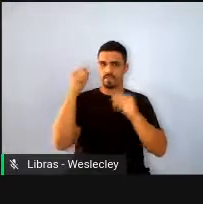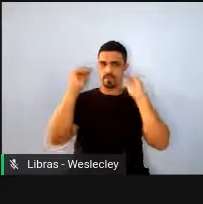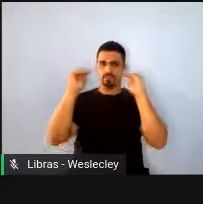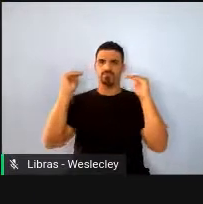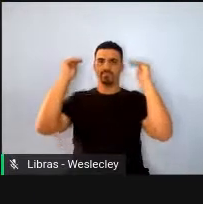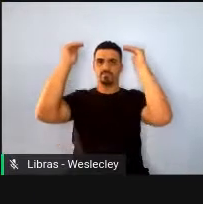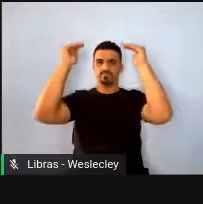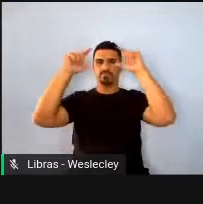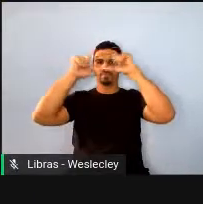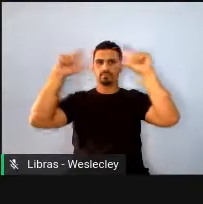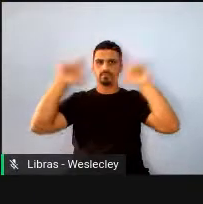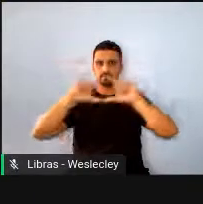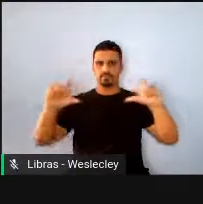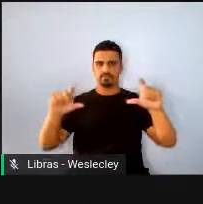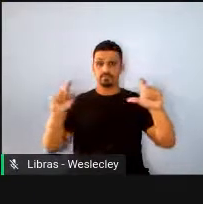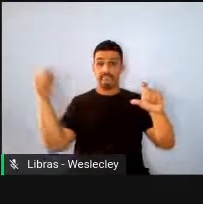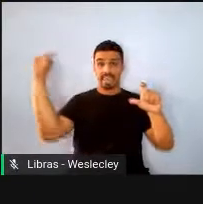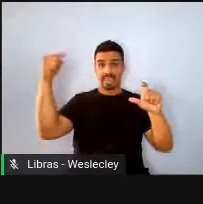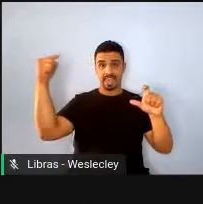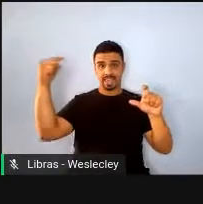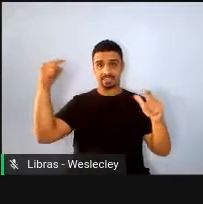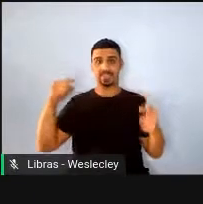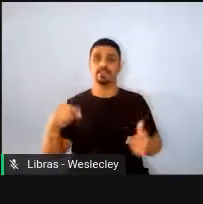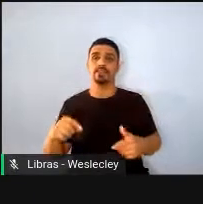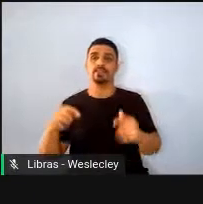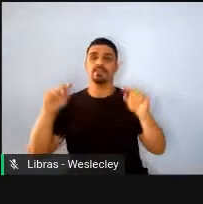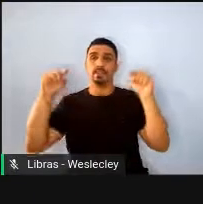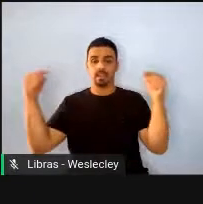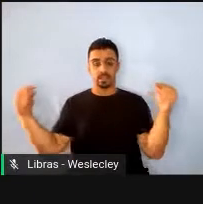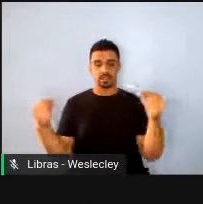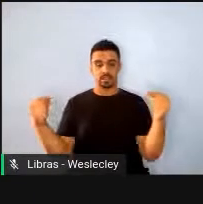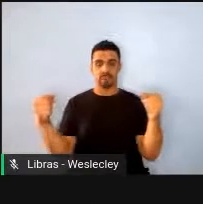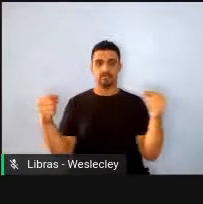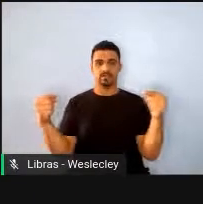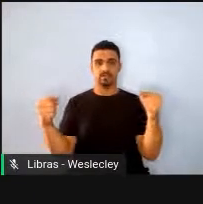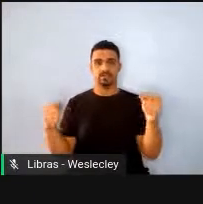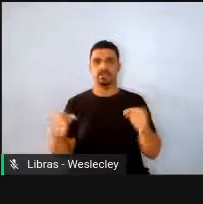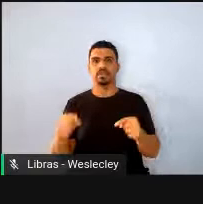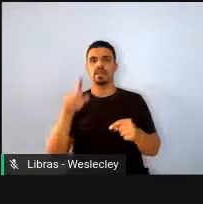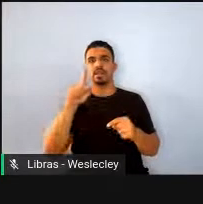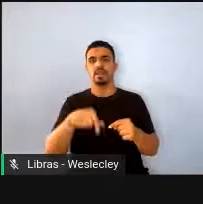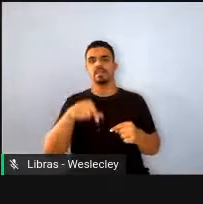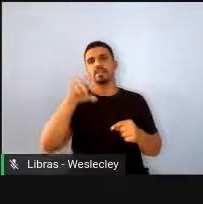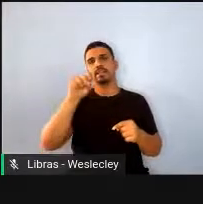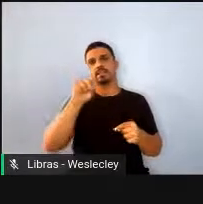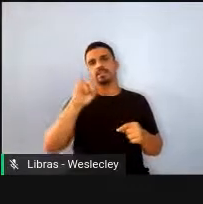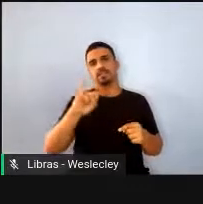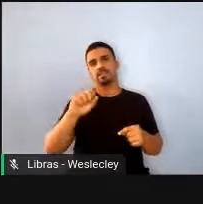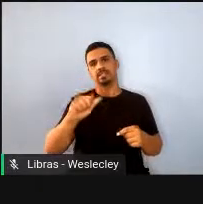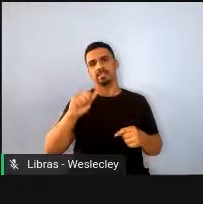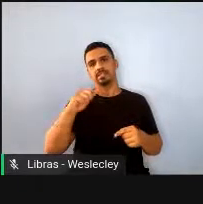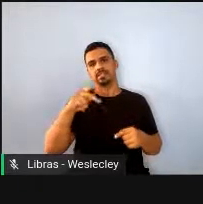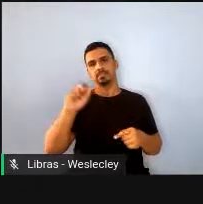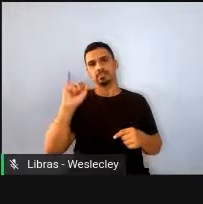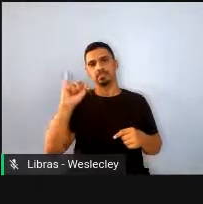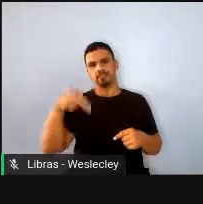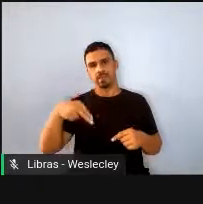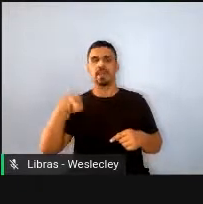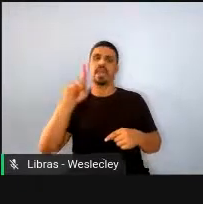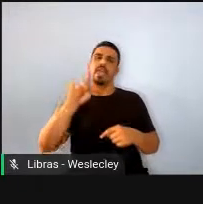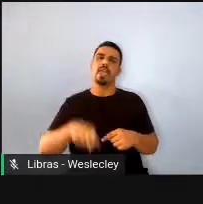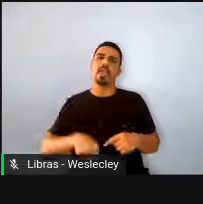vendo? A parte de baixo é a transmissão feita pela C-SPAN, que é um canal